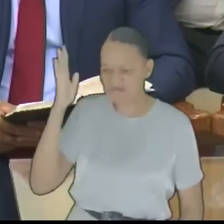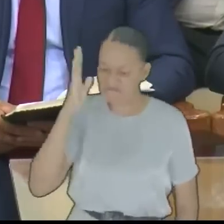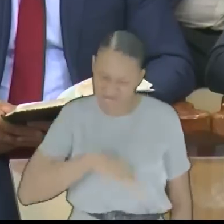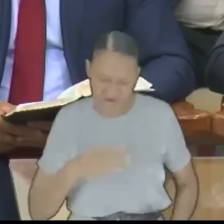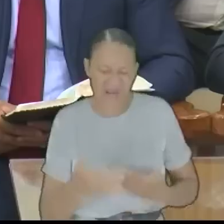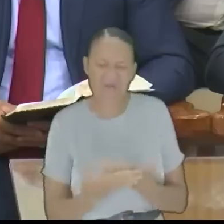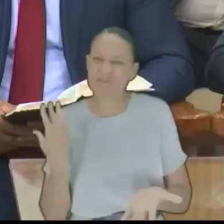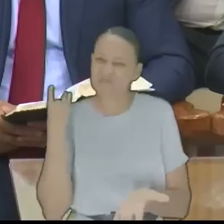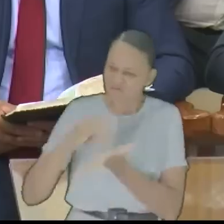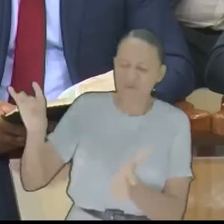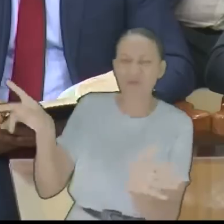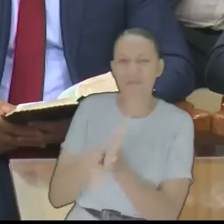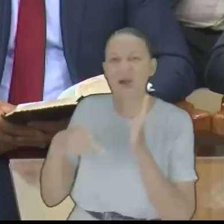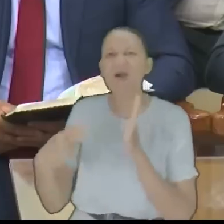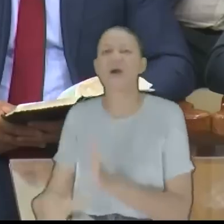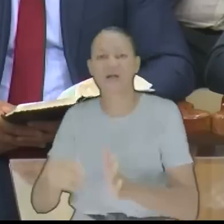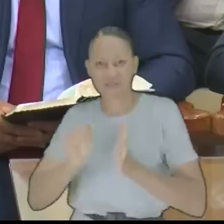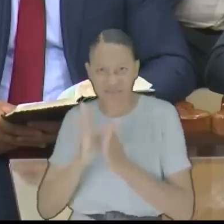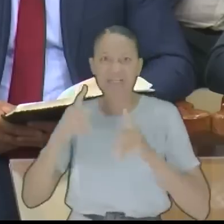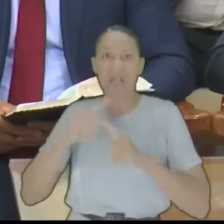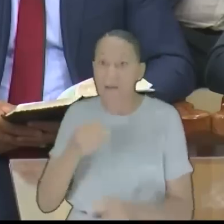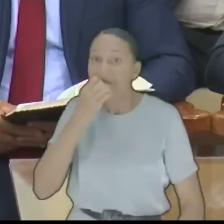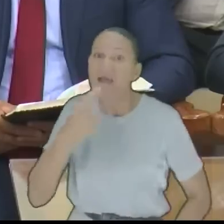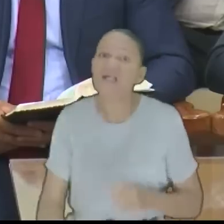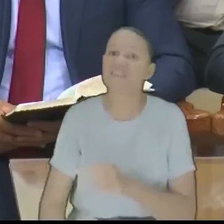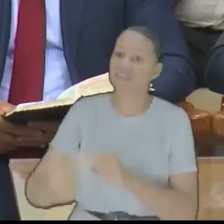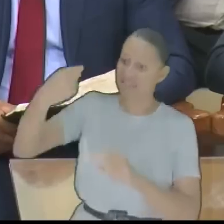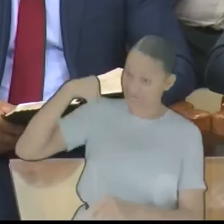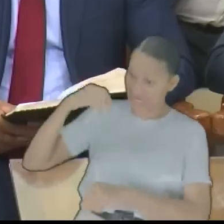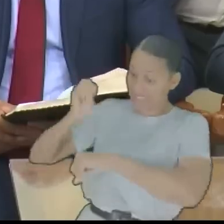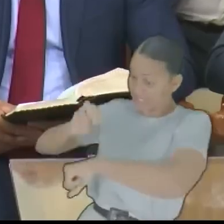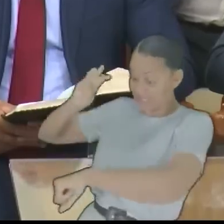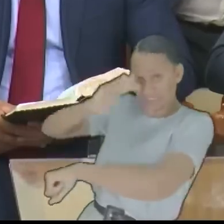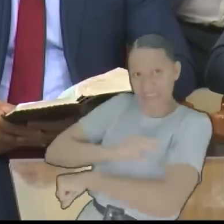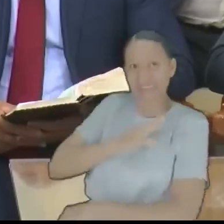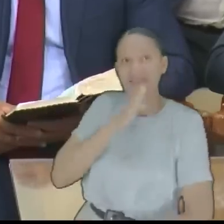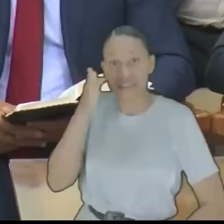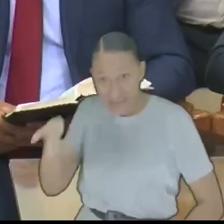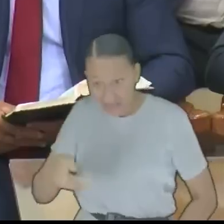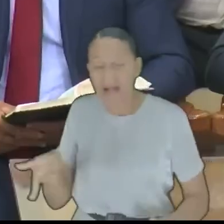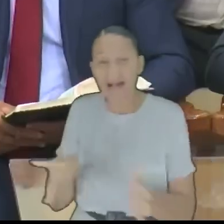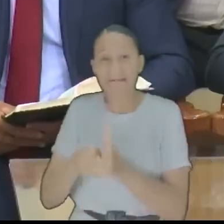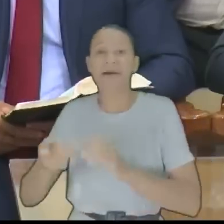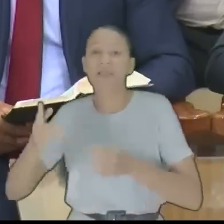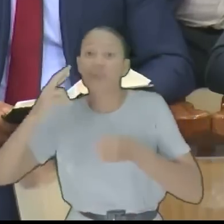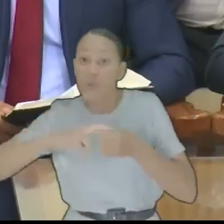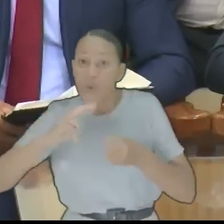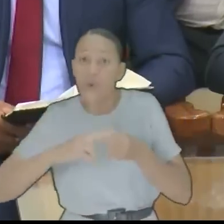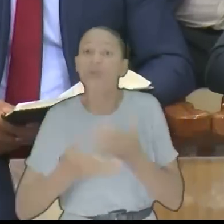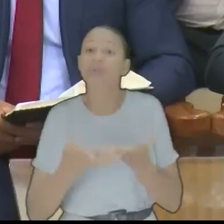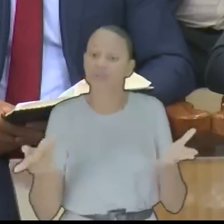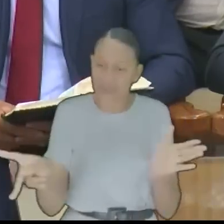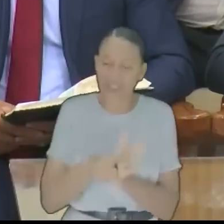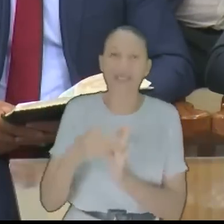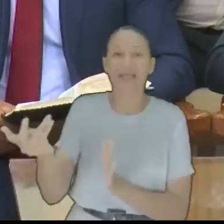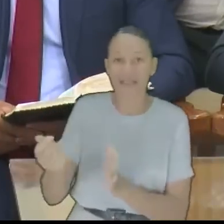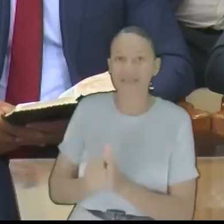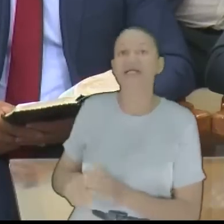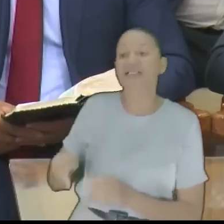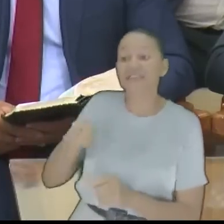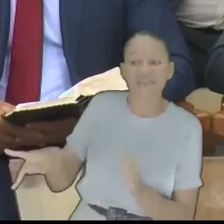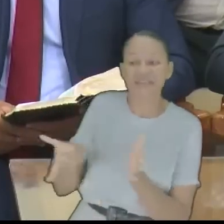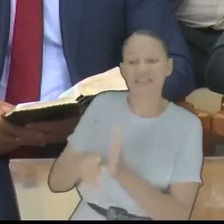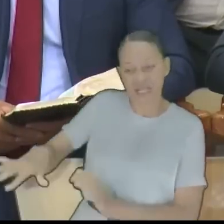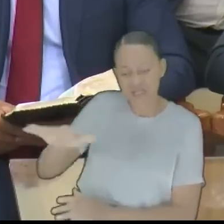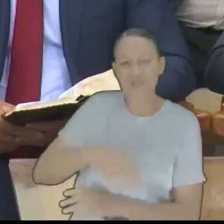é inimigo da igreja, era bom que você tivesse ido lá em São Miguel, ido lá no Roteiro, ido lá naquela região